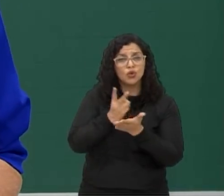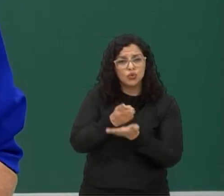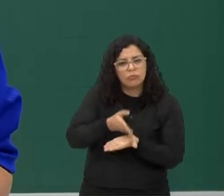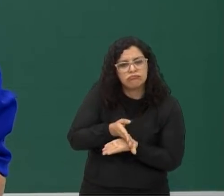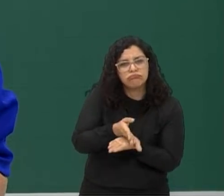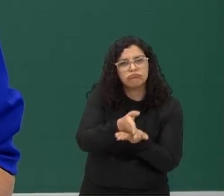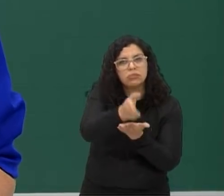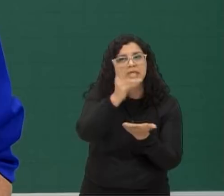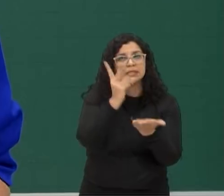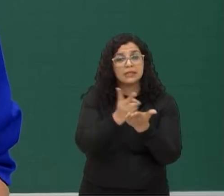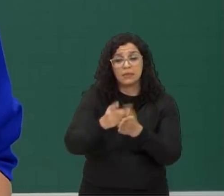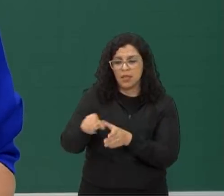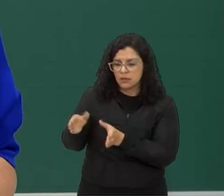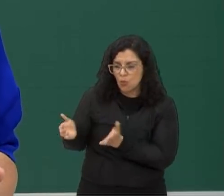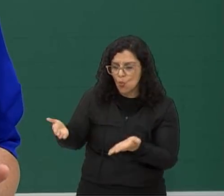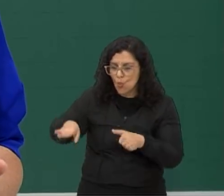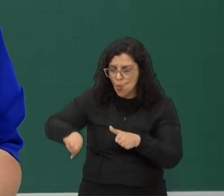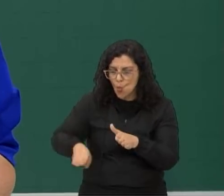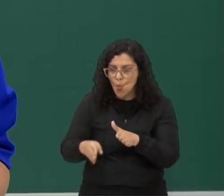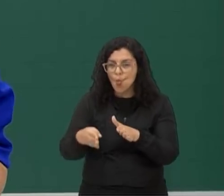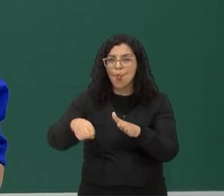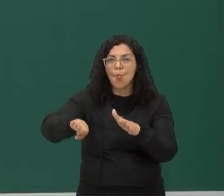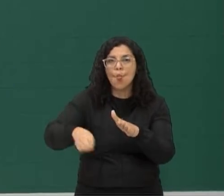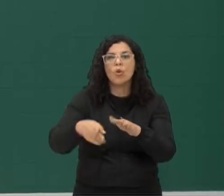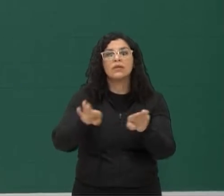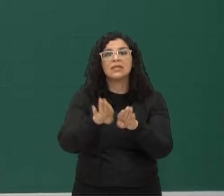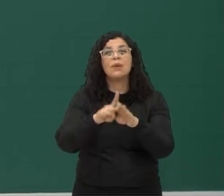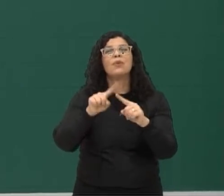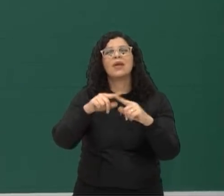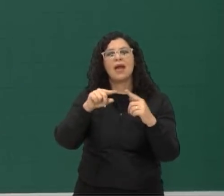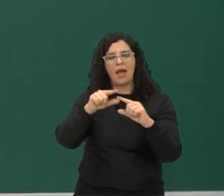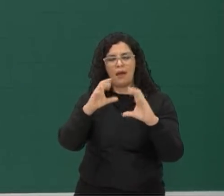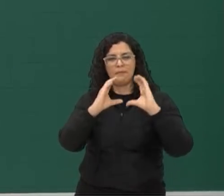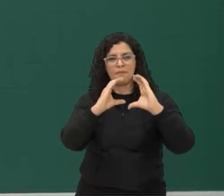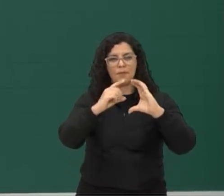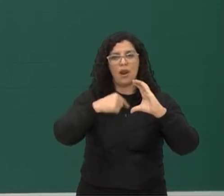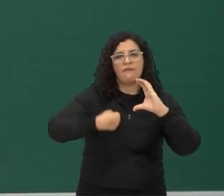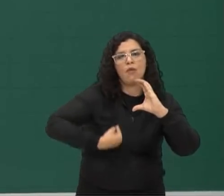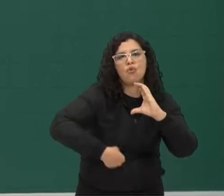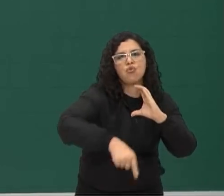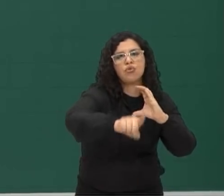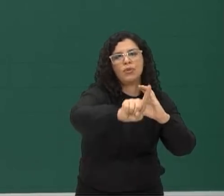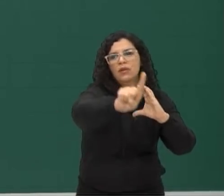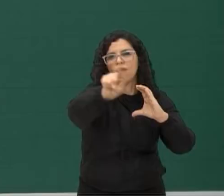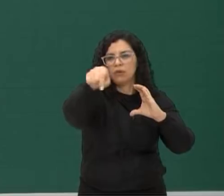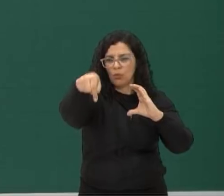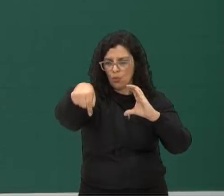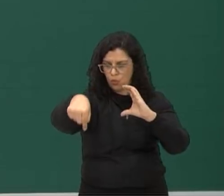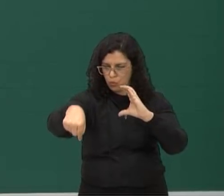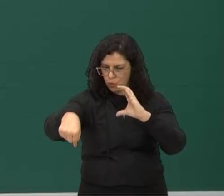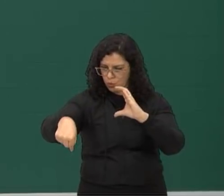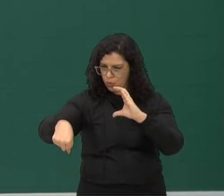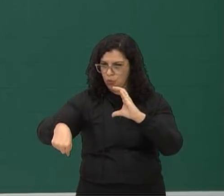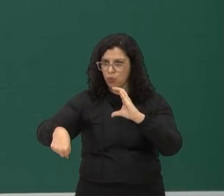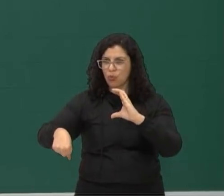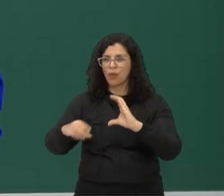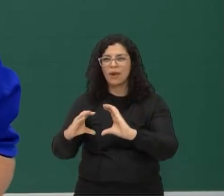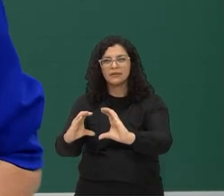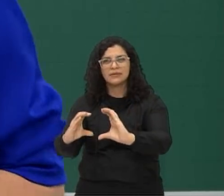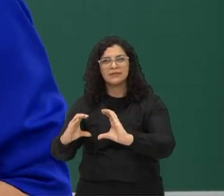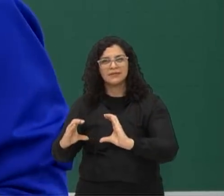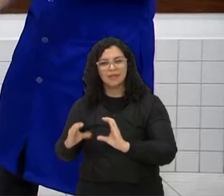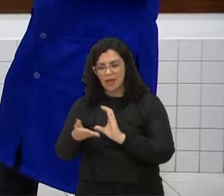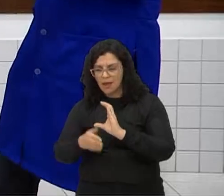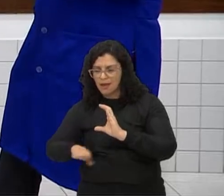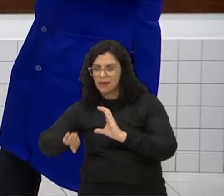E essa canaleta é usada também para o retorno da bola que foi arremessada, certo? As bolas voltam por essas